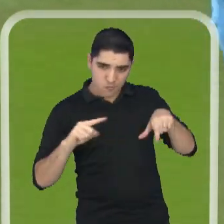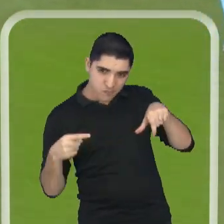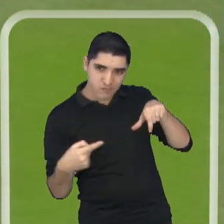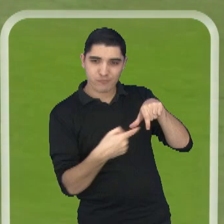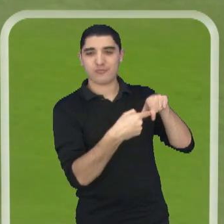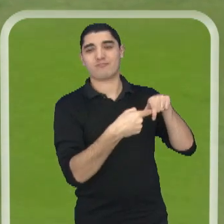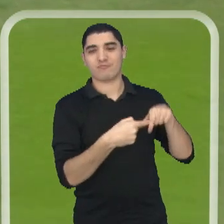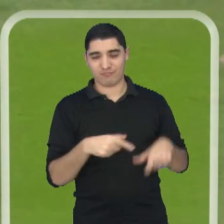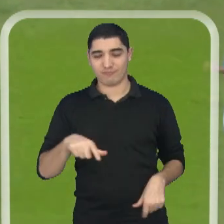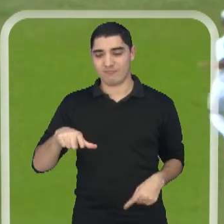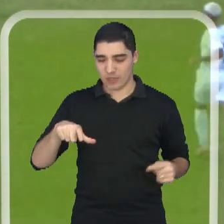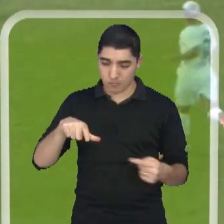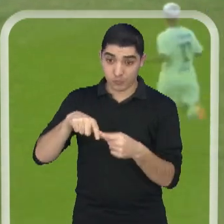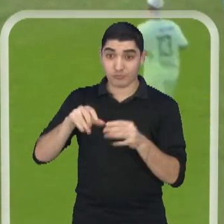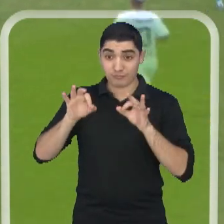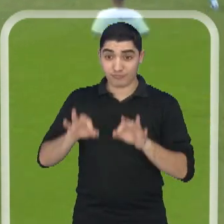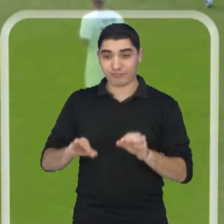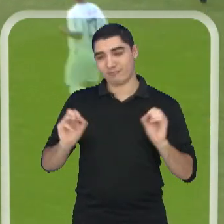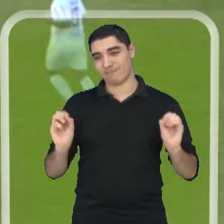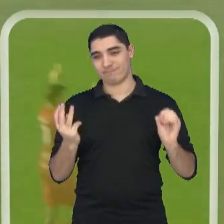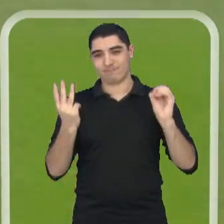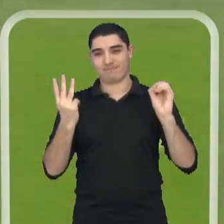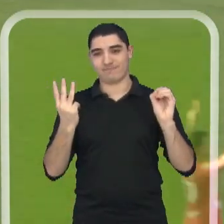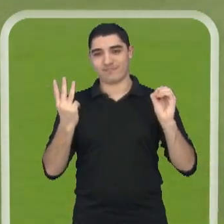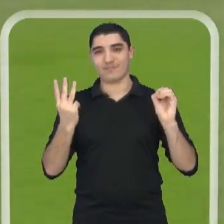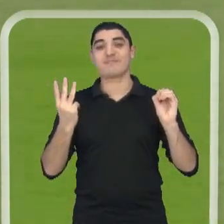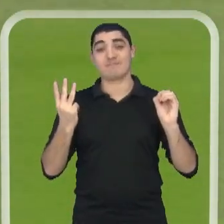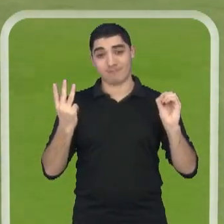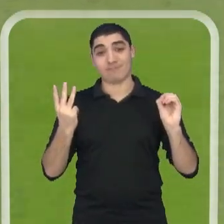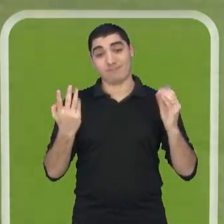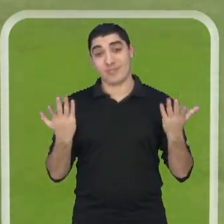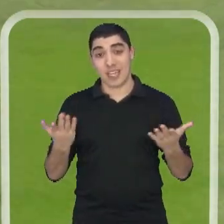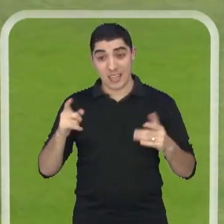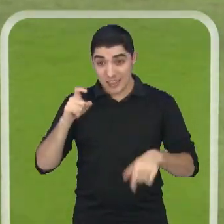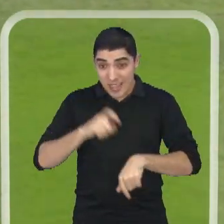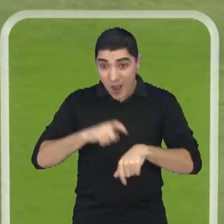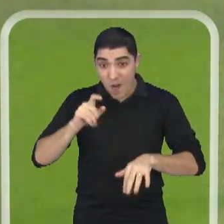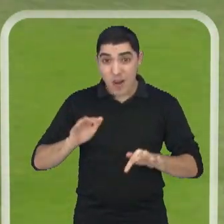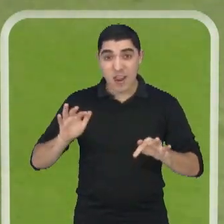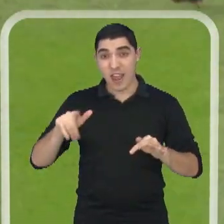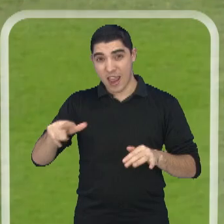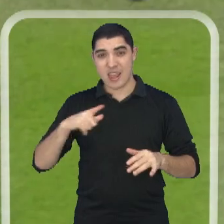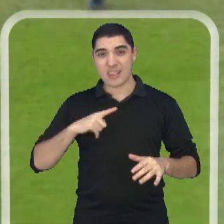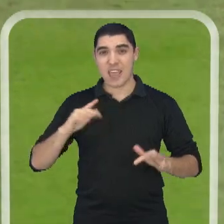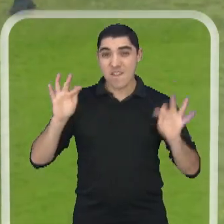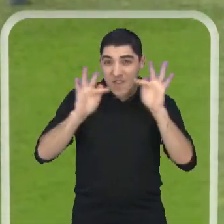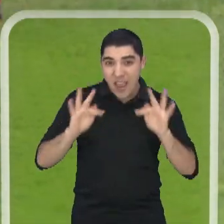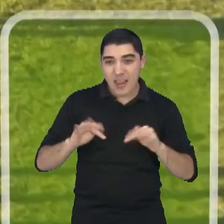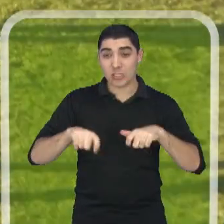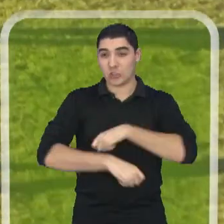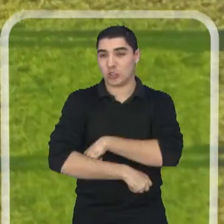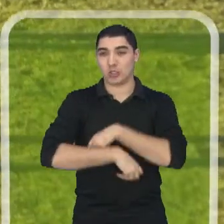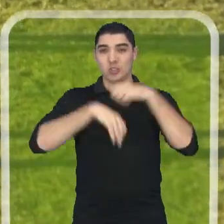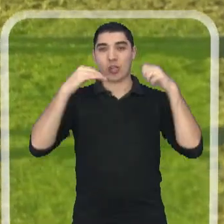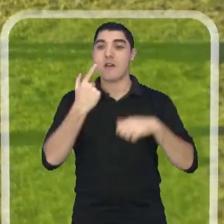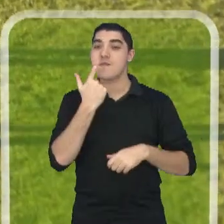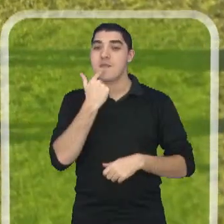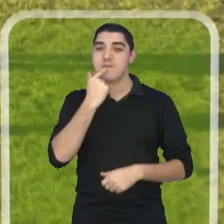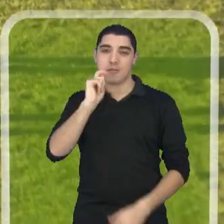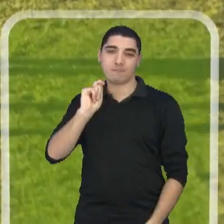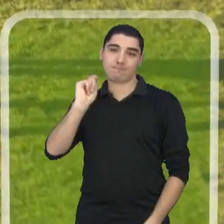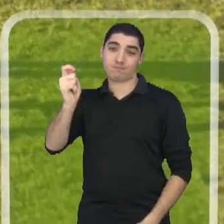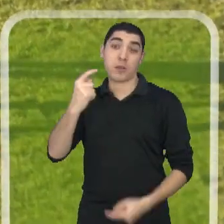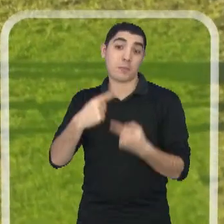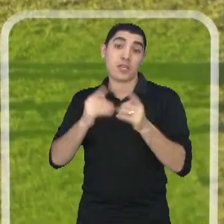das redes, fazendo o terceiro gol. E na comemoração, o Natan foi expulso por ter tirado a camisa e, como já tinha o